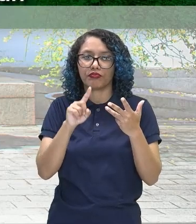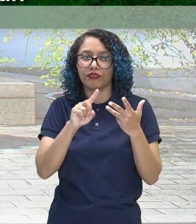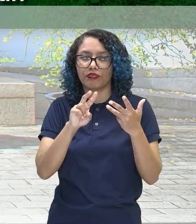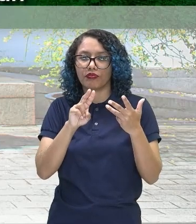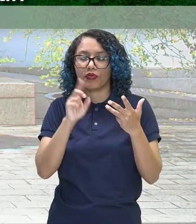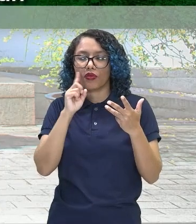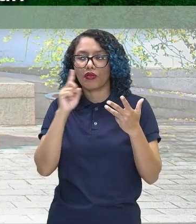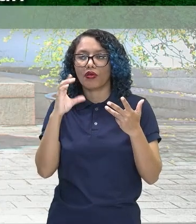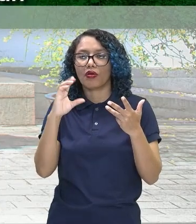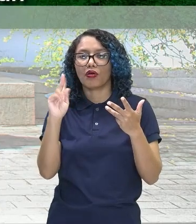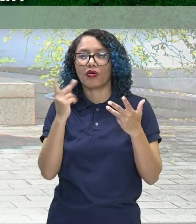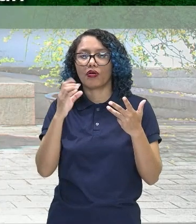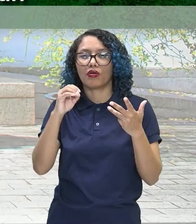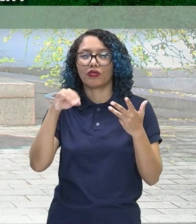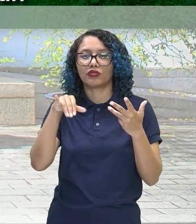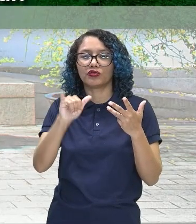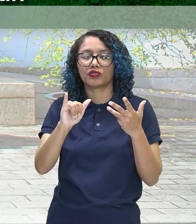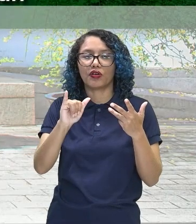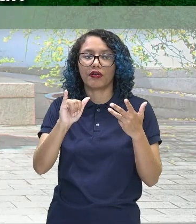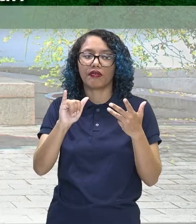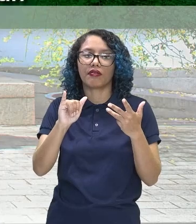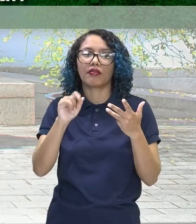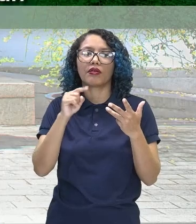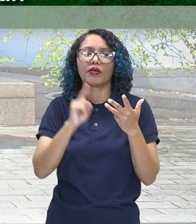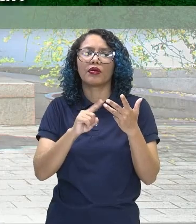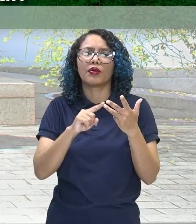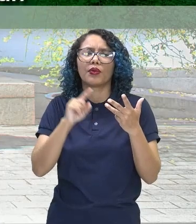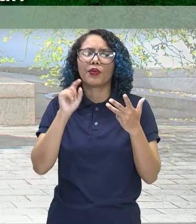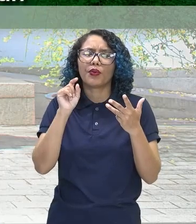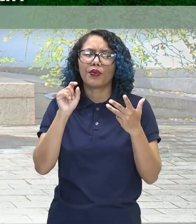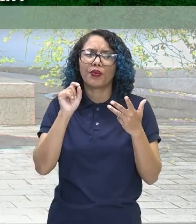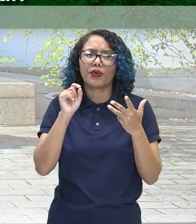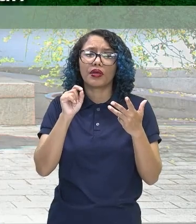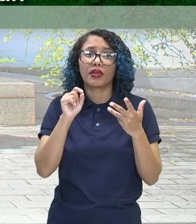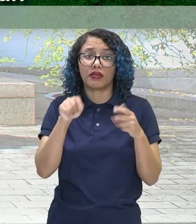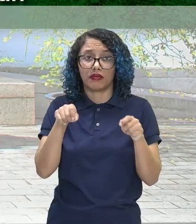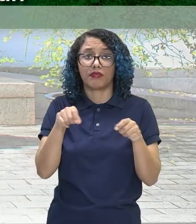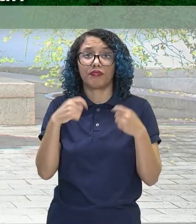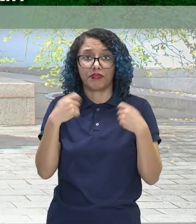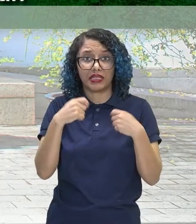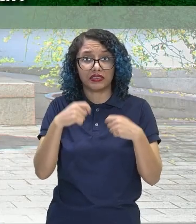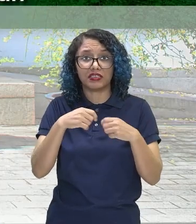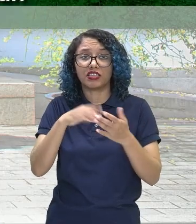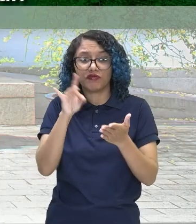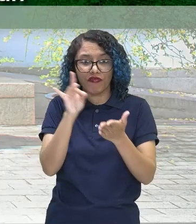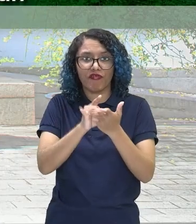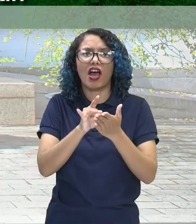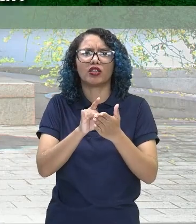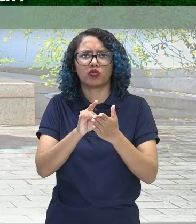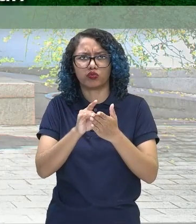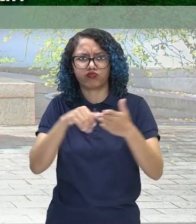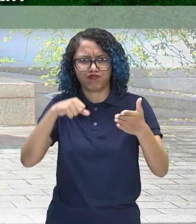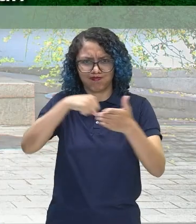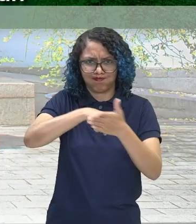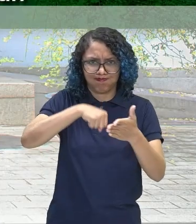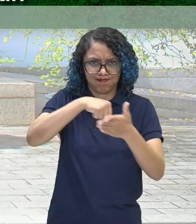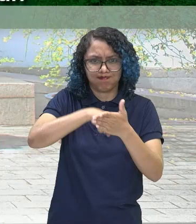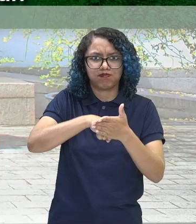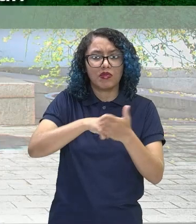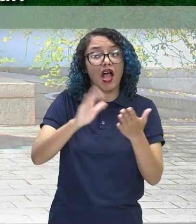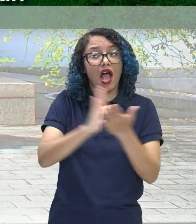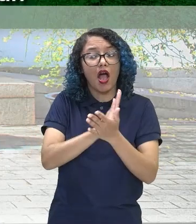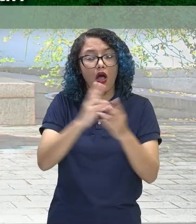ele tem uma característica aí de ataque mesmo. Alguns estilos ele é mais para defesa e outros